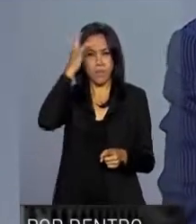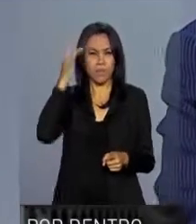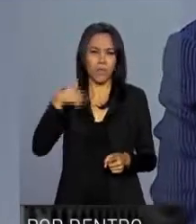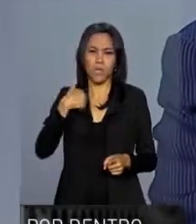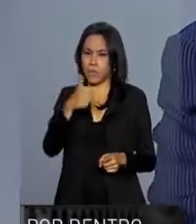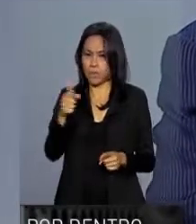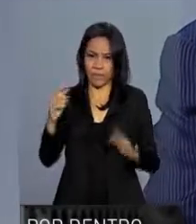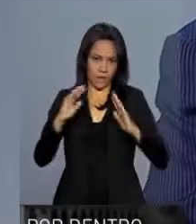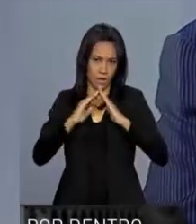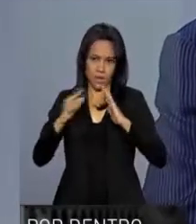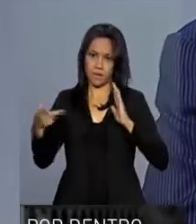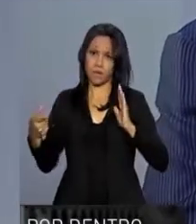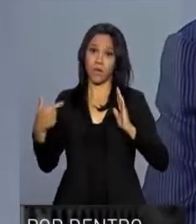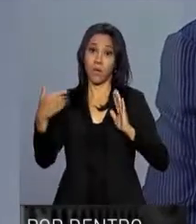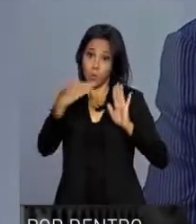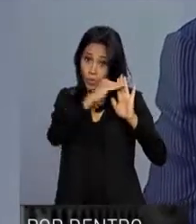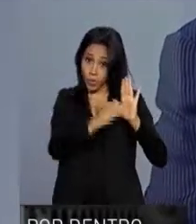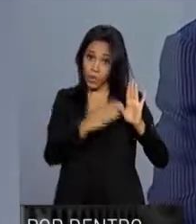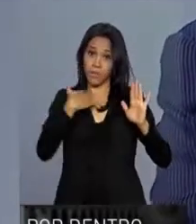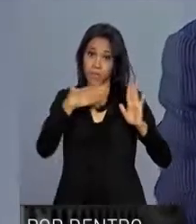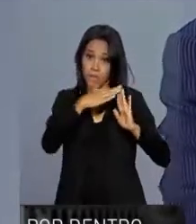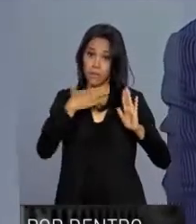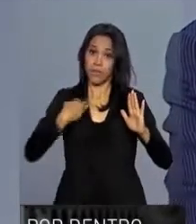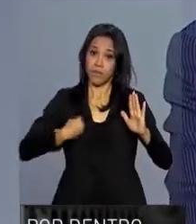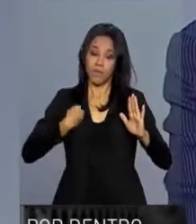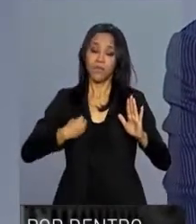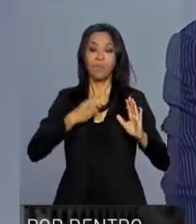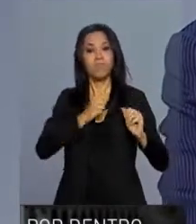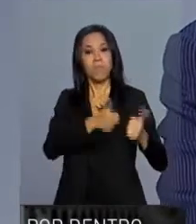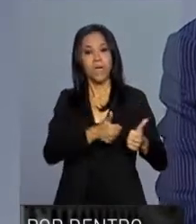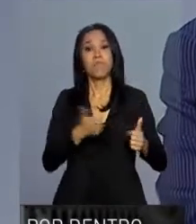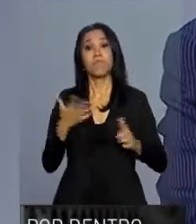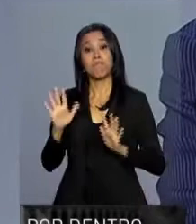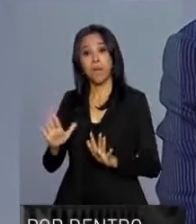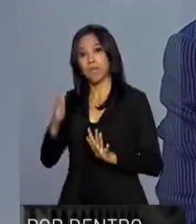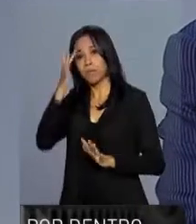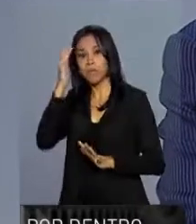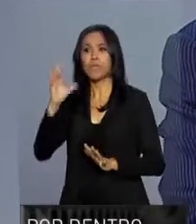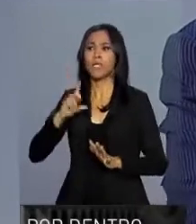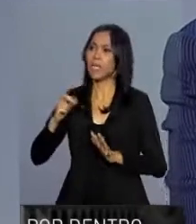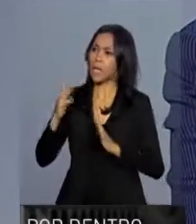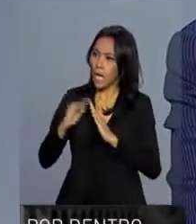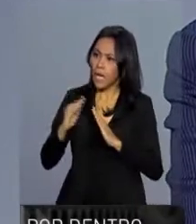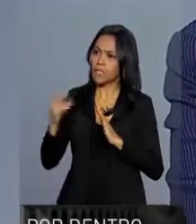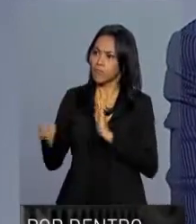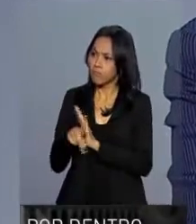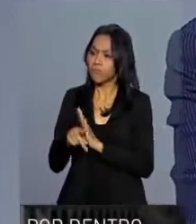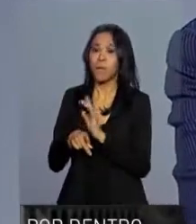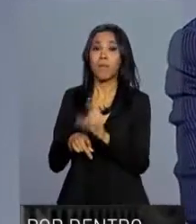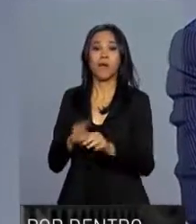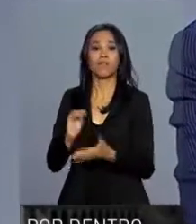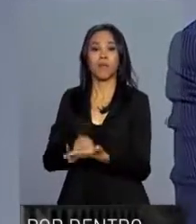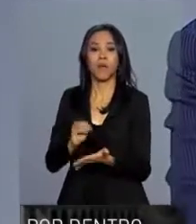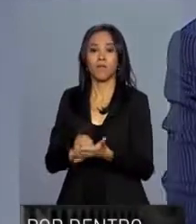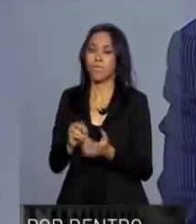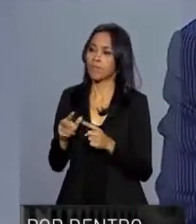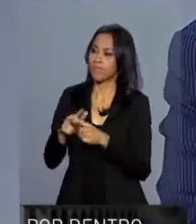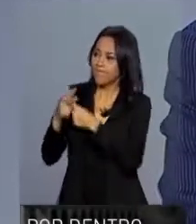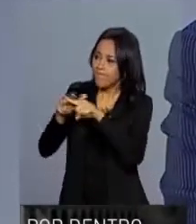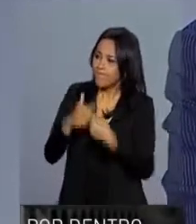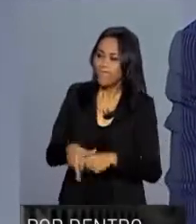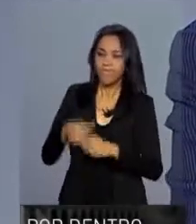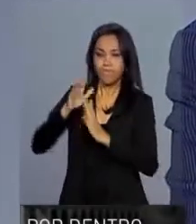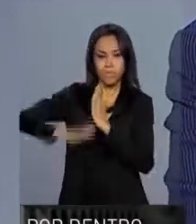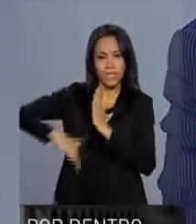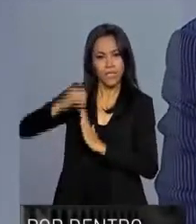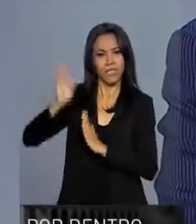casa minha casa minha vida estou muito bem mas aquele que tem sim a sua casa ele precisa de uma qualificação que é o reboco uma cobertura